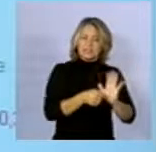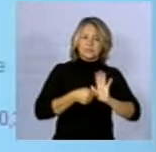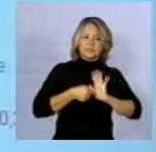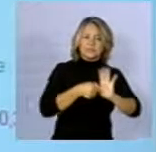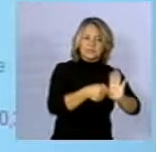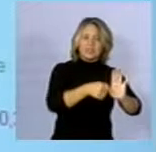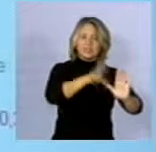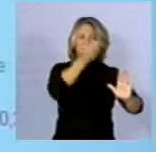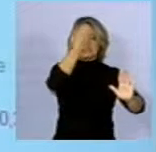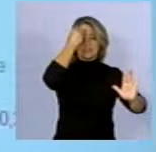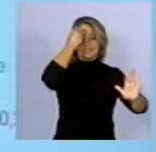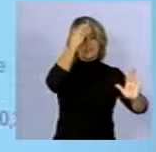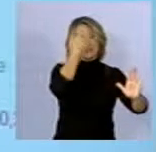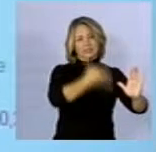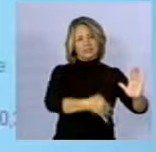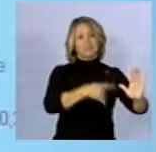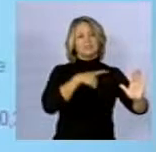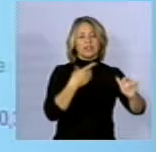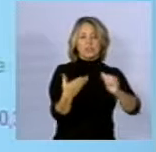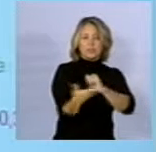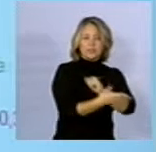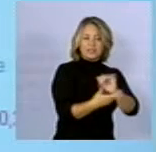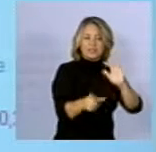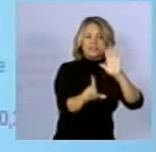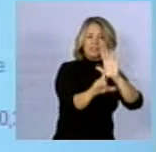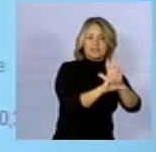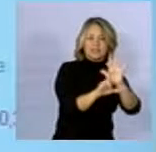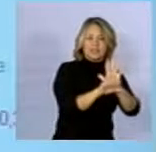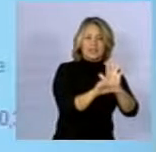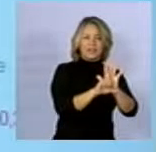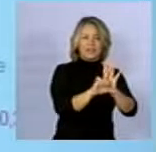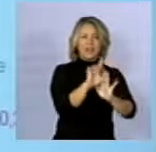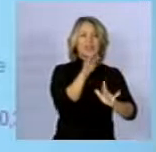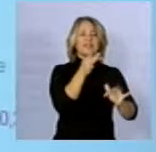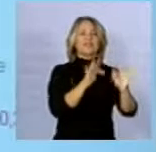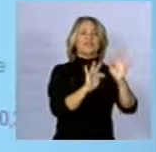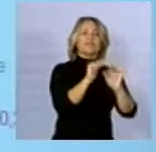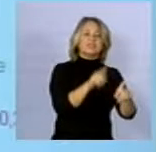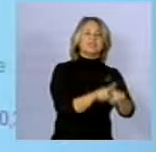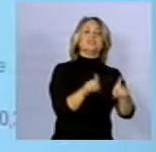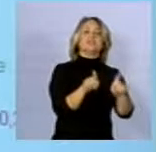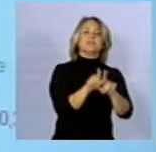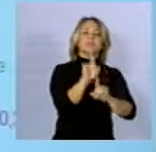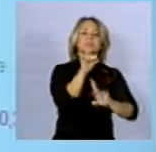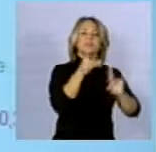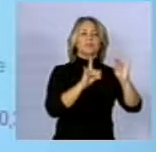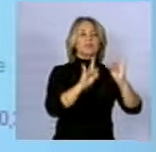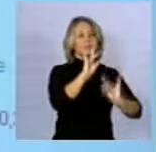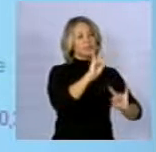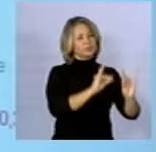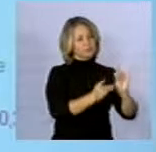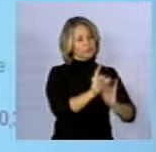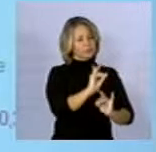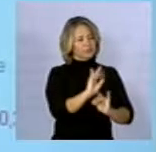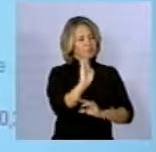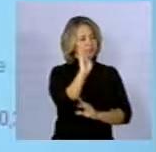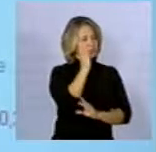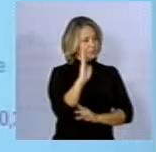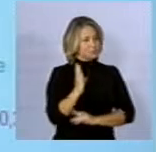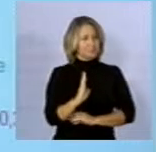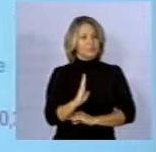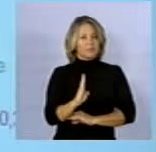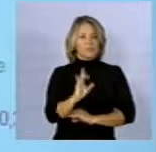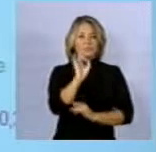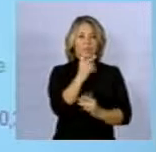bem entendida com base das leis básicas da física e da biologia. E isso só ocorre